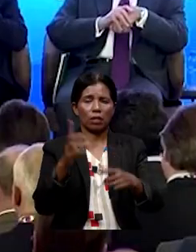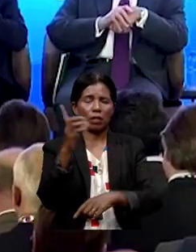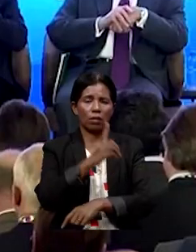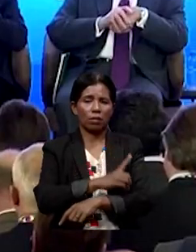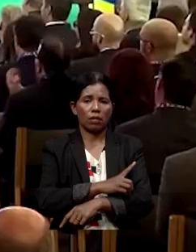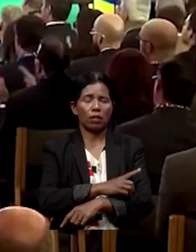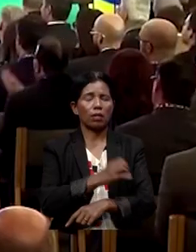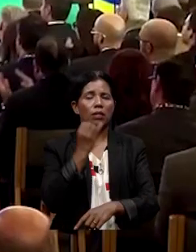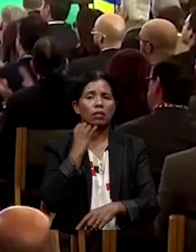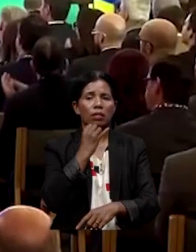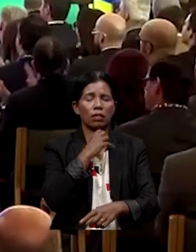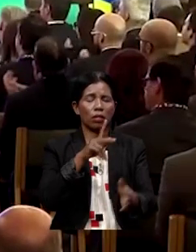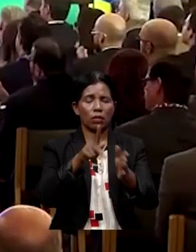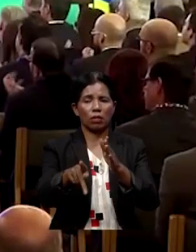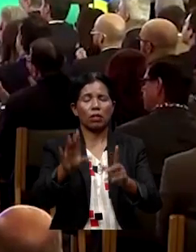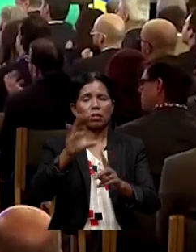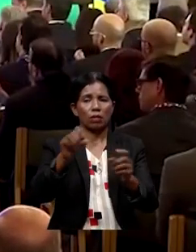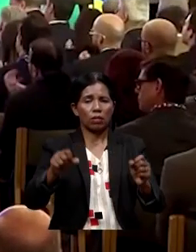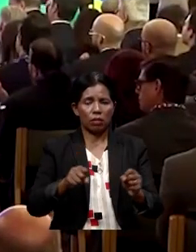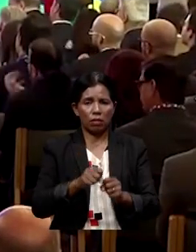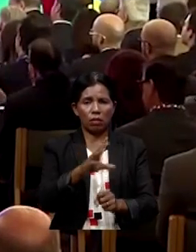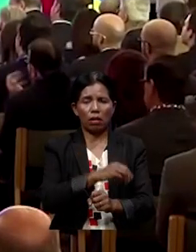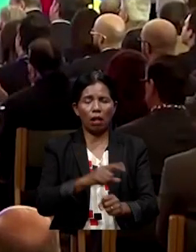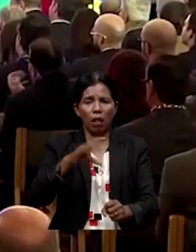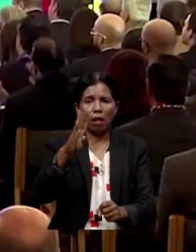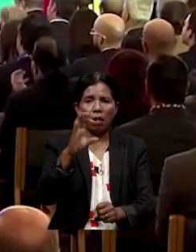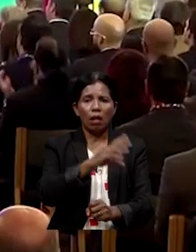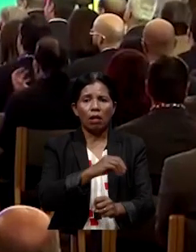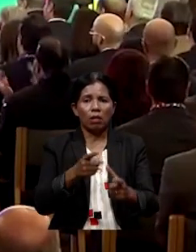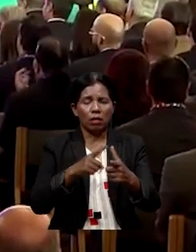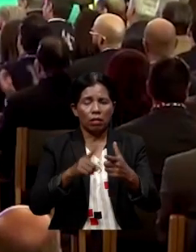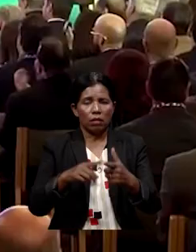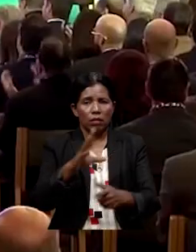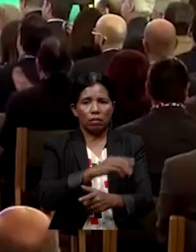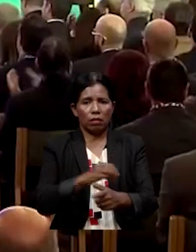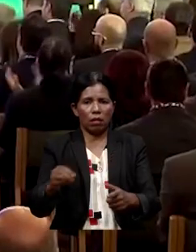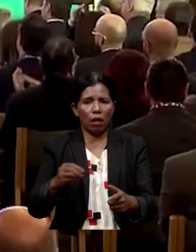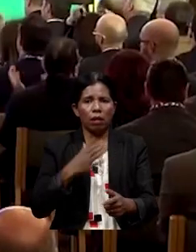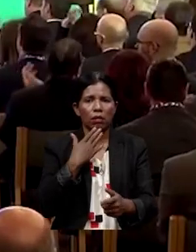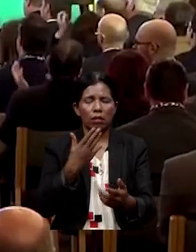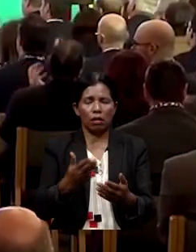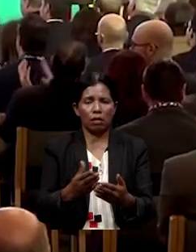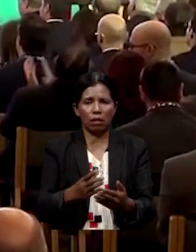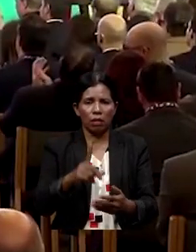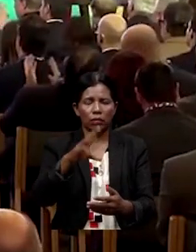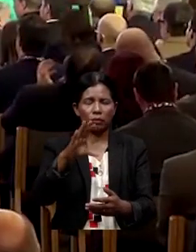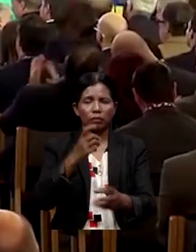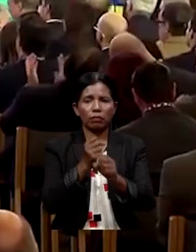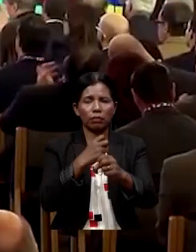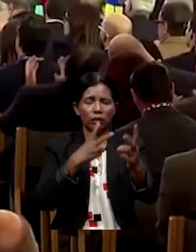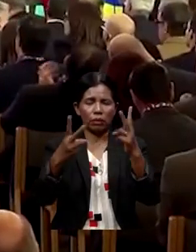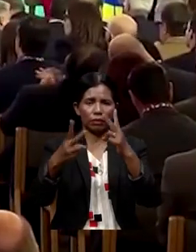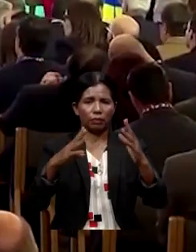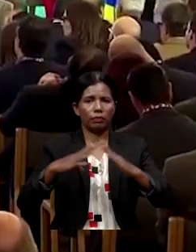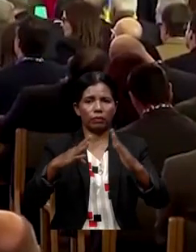Baludet foi em Israel ou chefe Rússia grupo armado líbanes Hezbollah e a escala tensão regional. Lula Halovias em Bacidade de